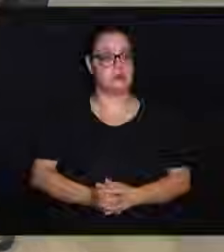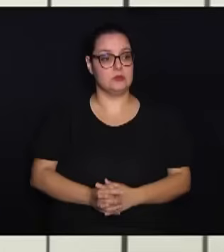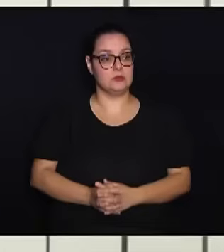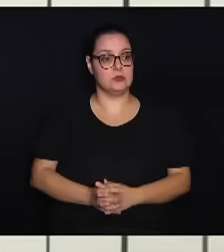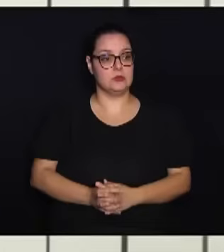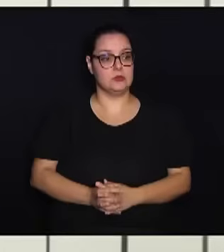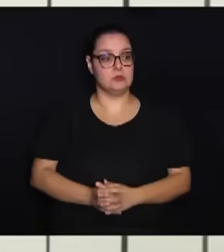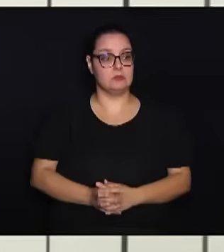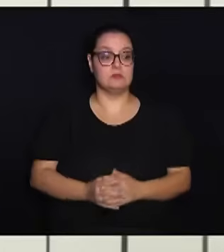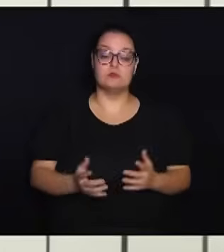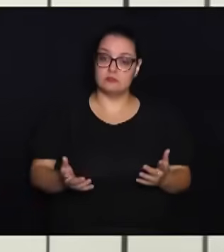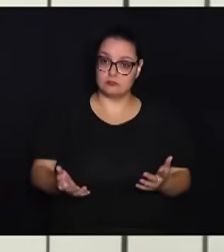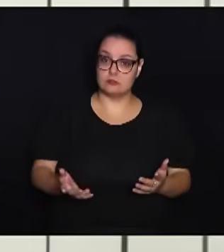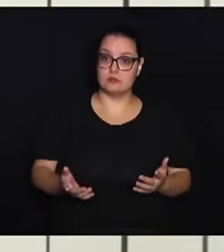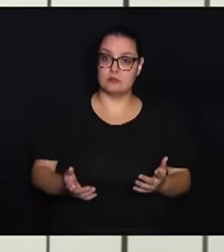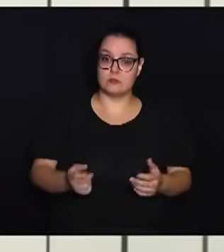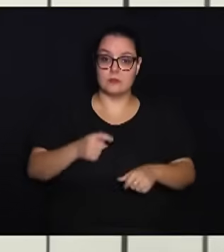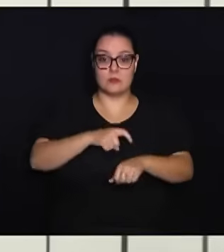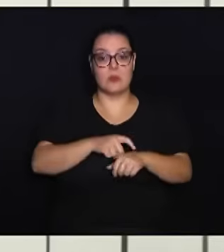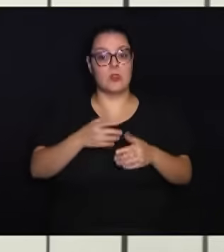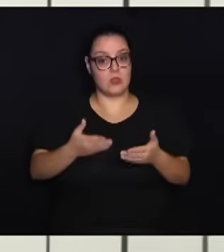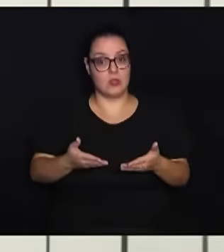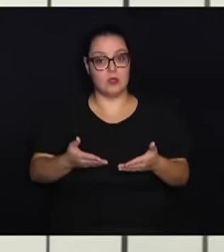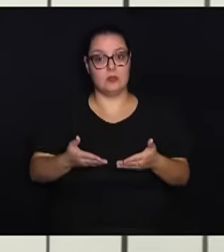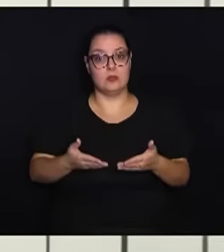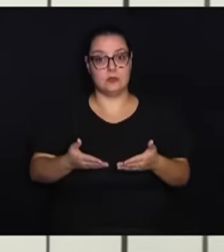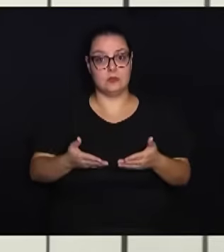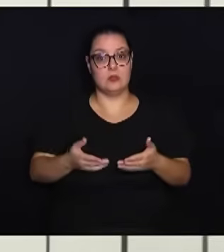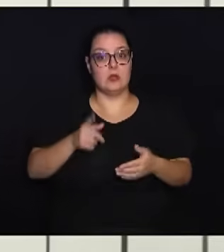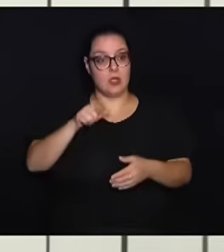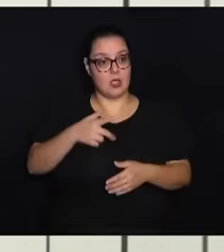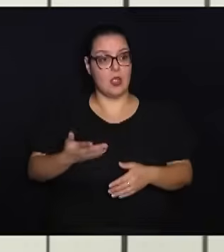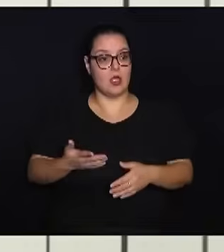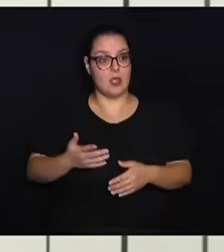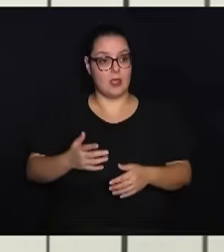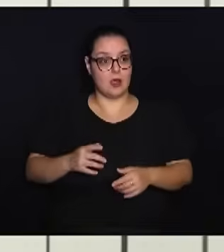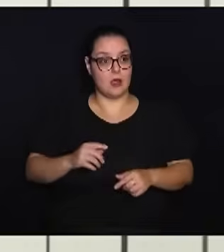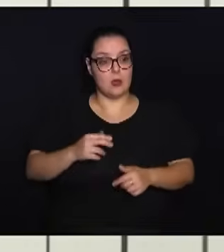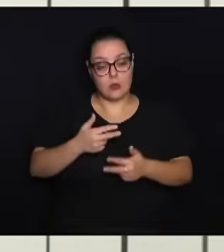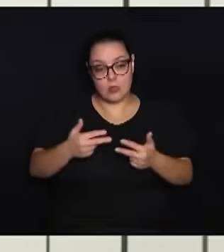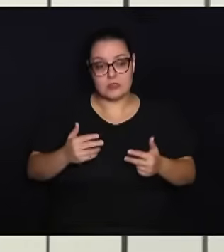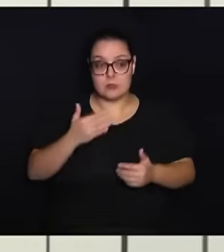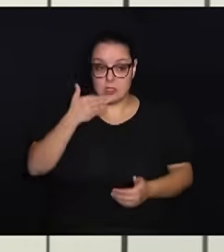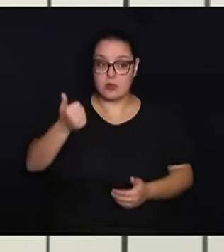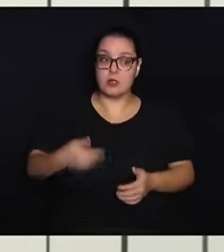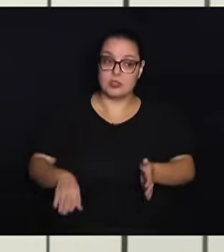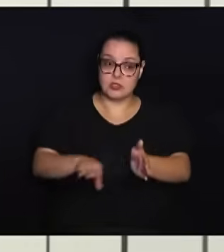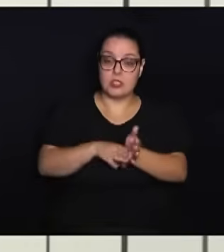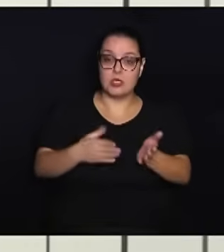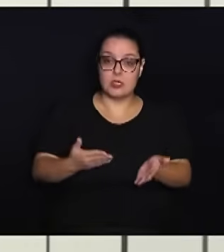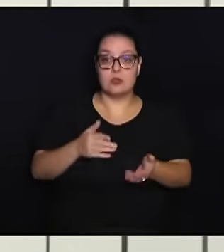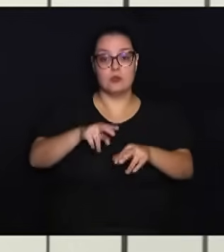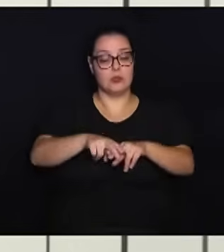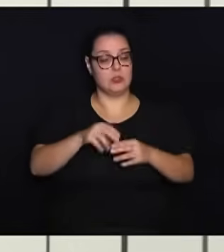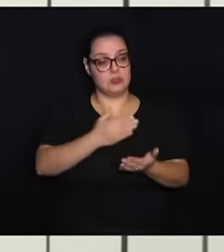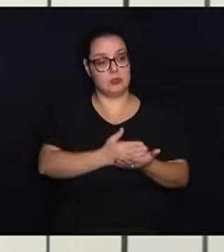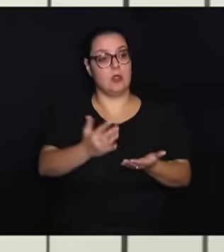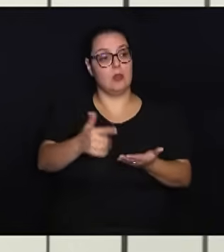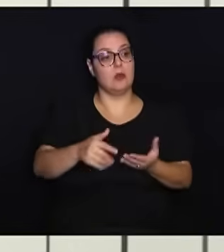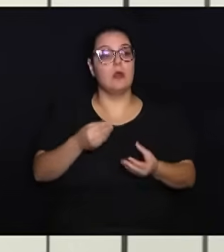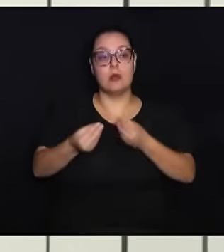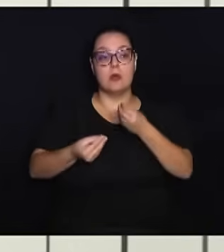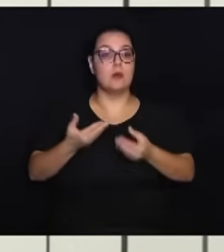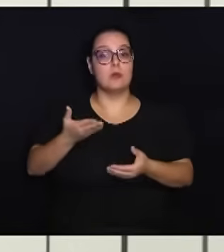e que essas situações são o trampolim para algo melhor e por isso o recomeçar, né? Como que era para